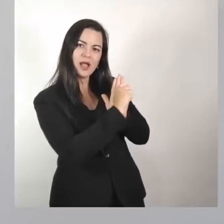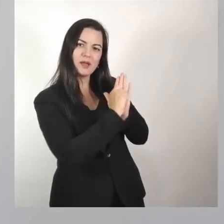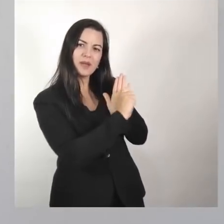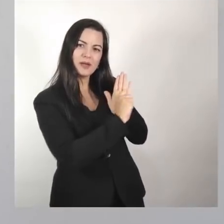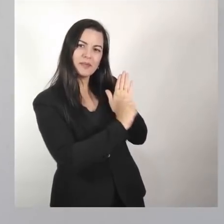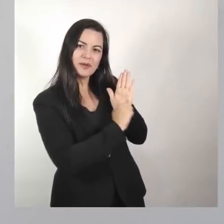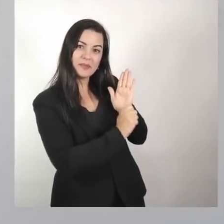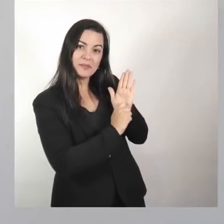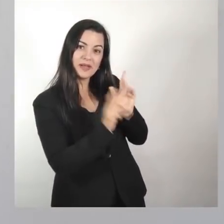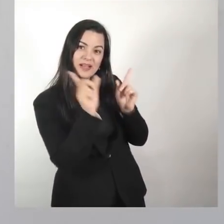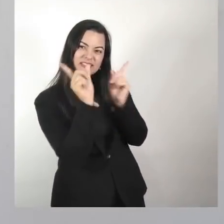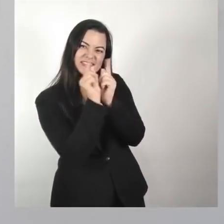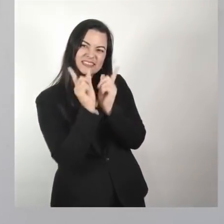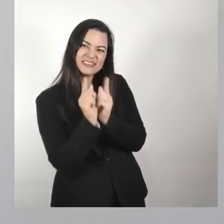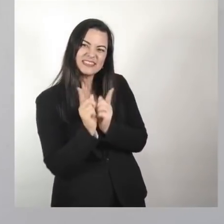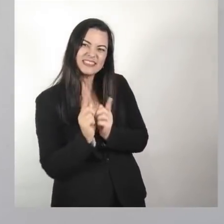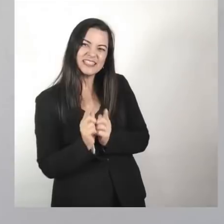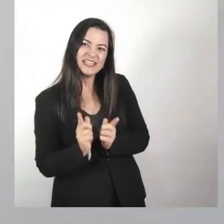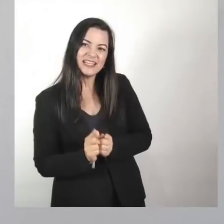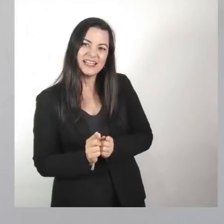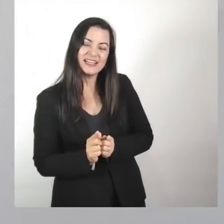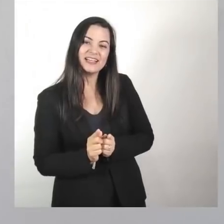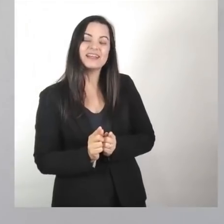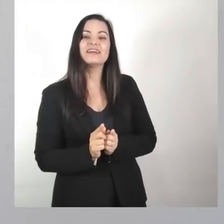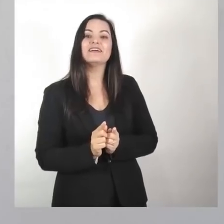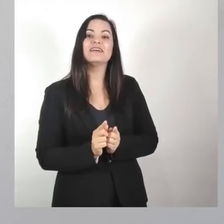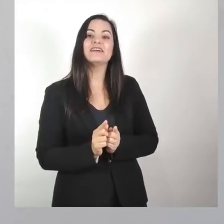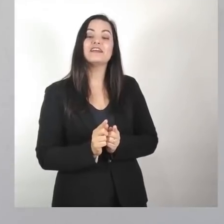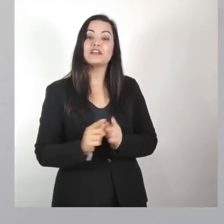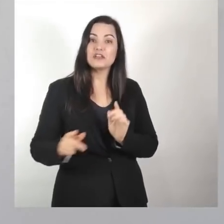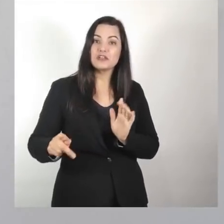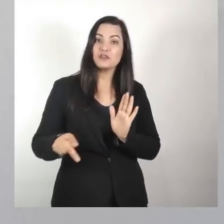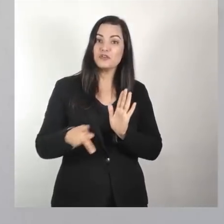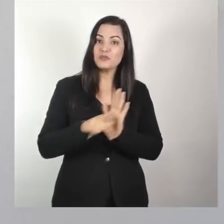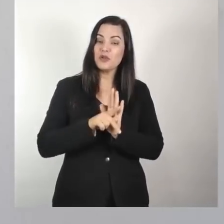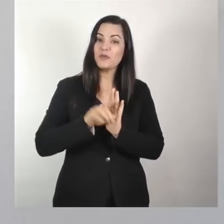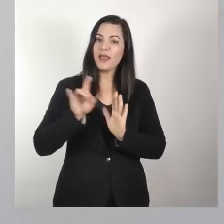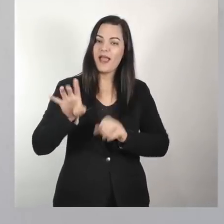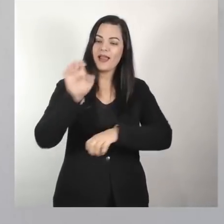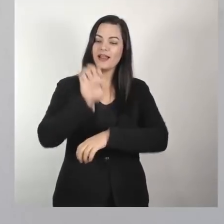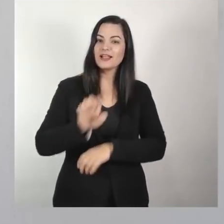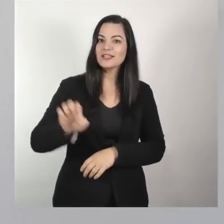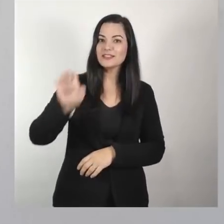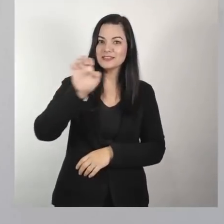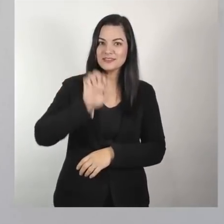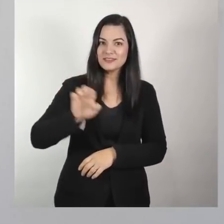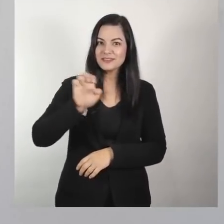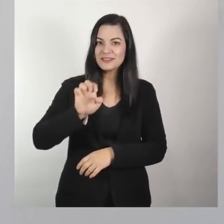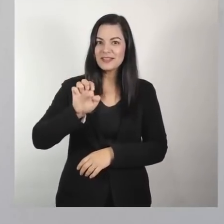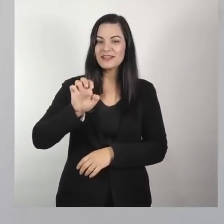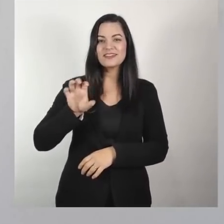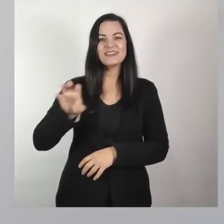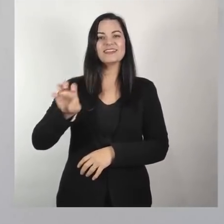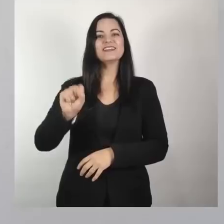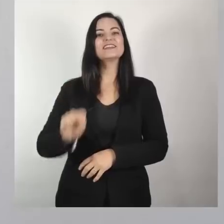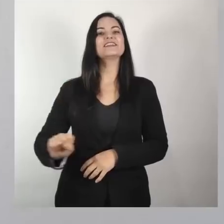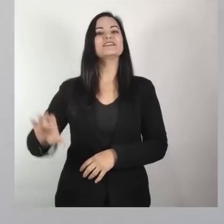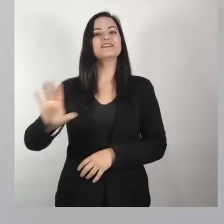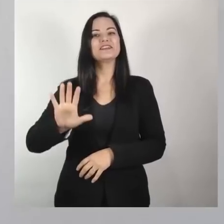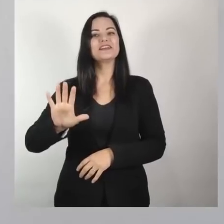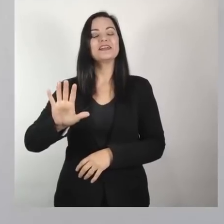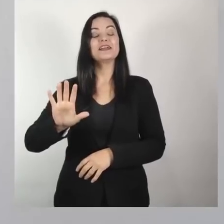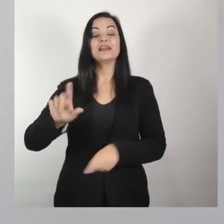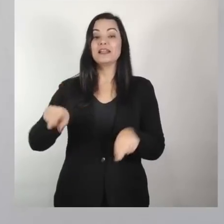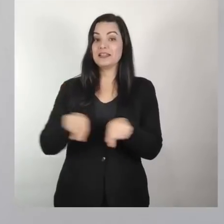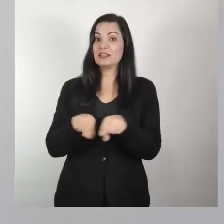as siglas que formam os estados da região Sudeste? E depois eu pedi para que